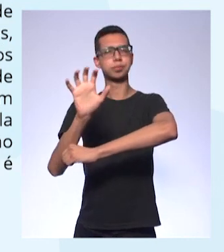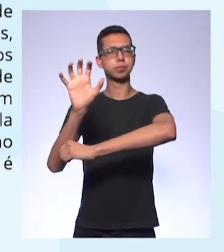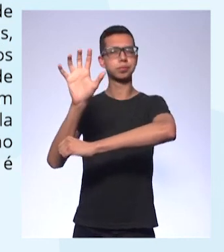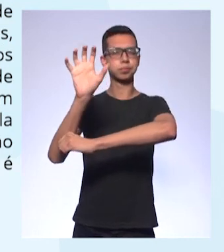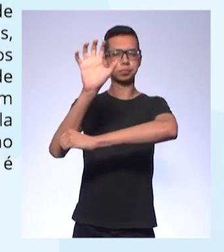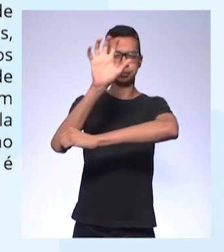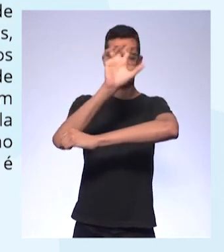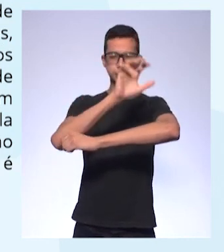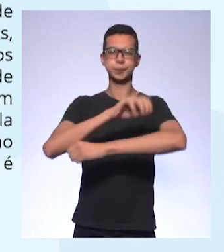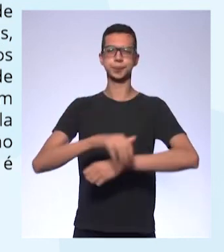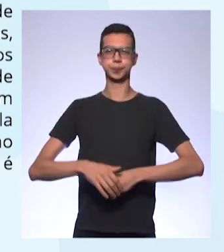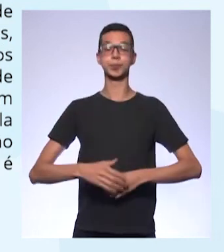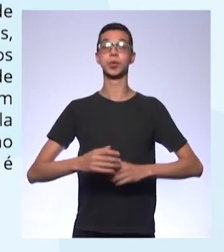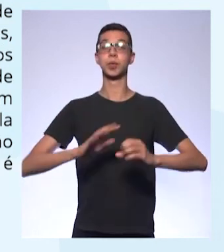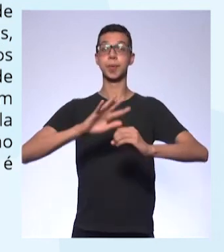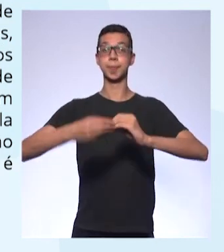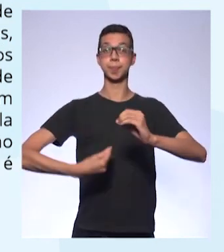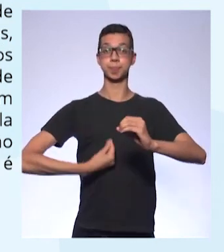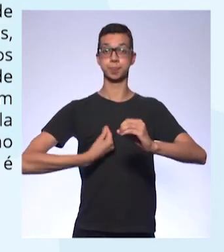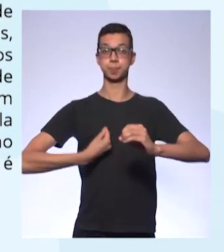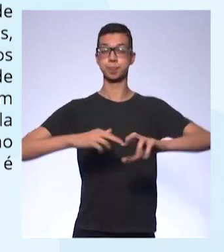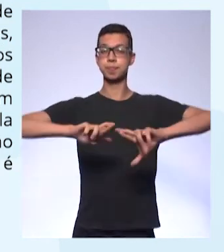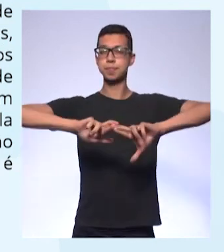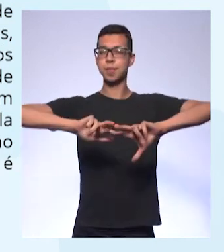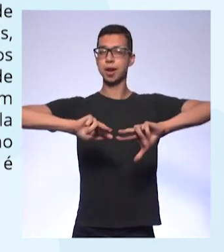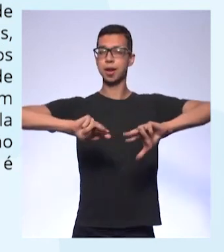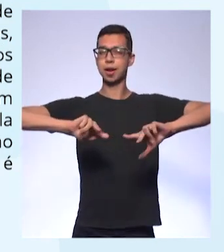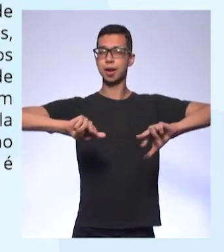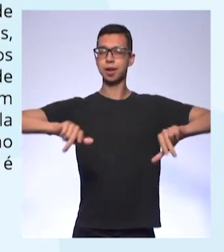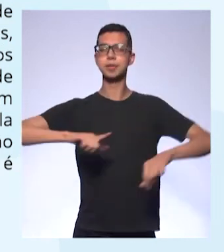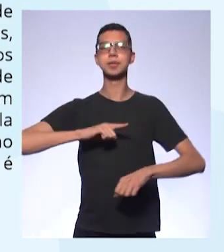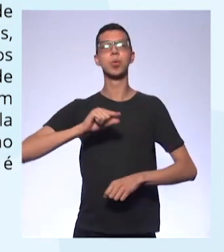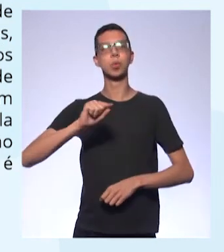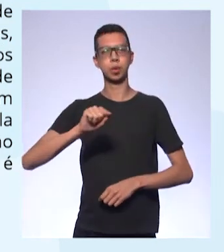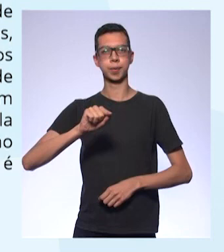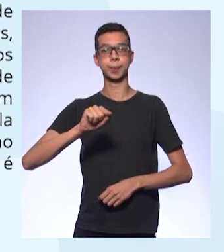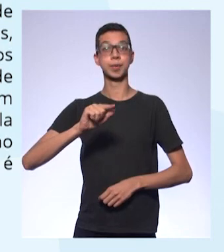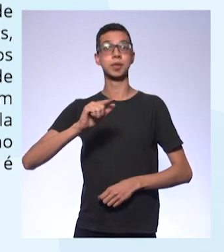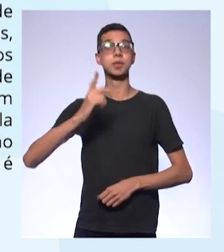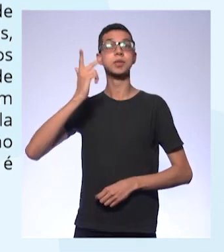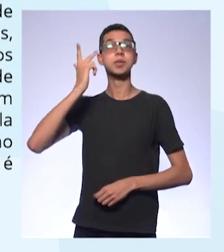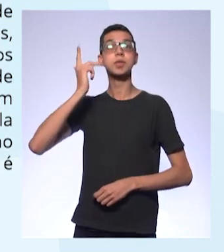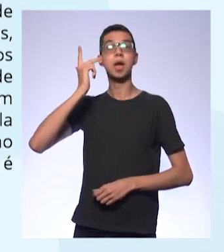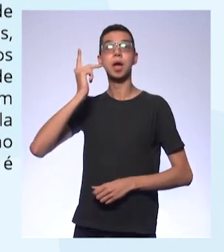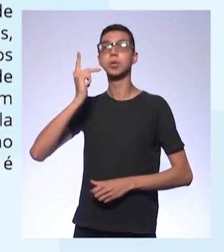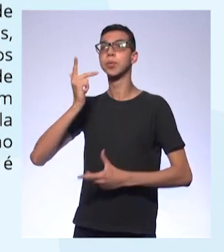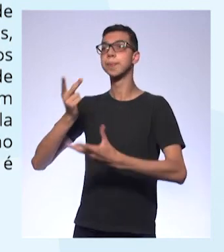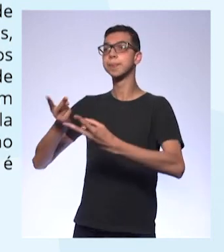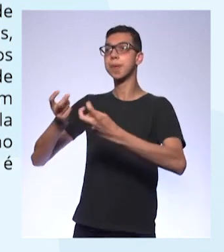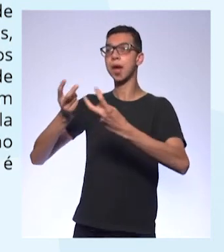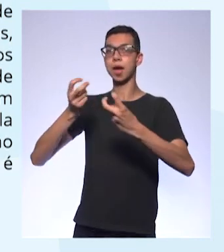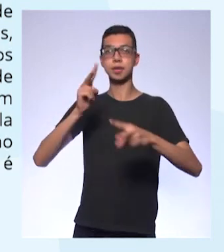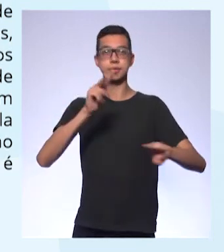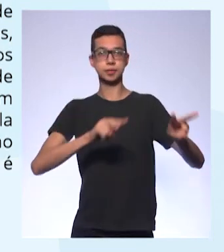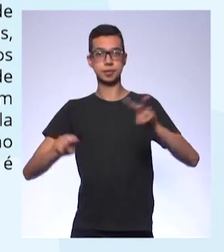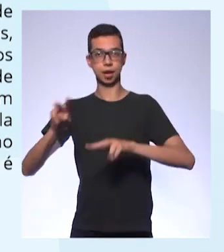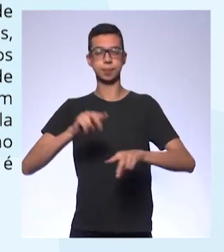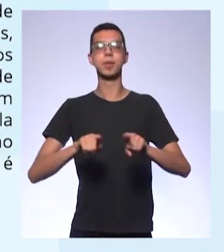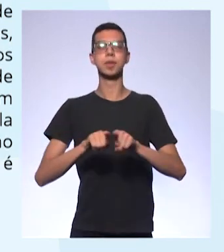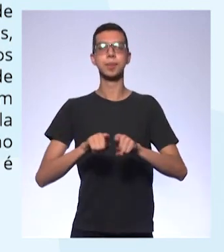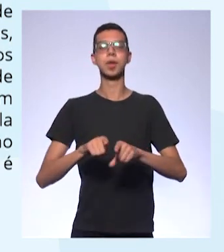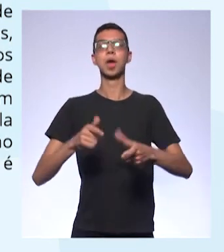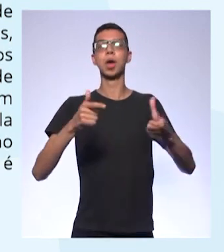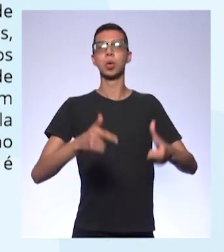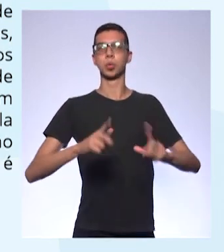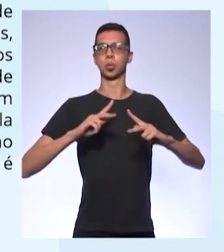Então, a biodiversidade contempla tanto a diversidade encontrada nos ecossistemas naturais, como naqueles com interferência humana